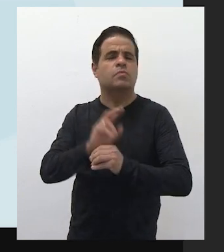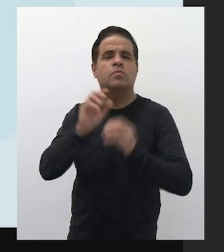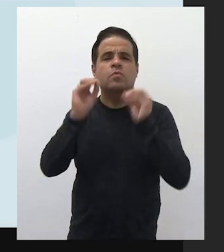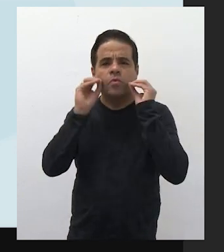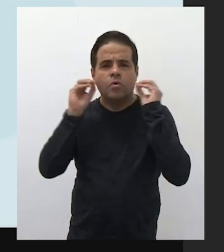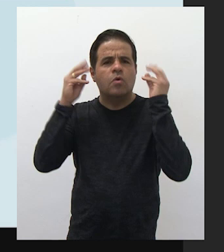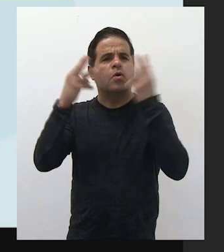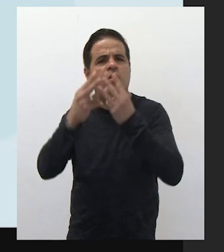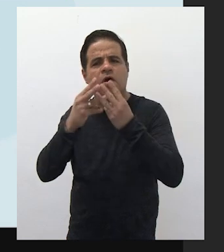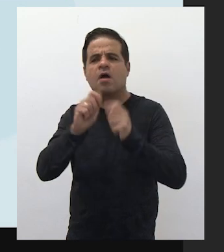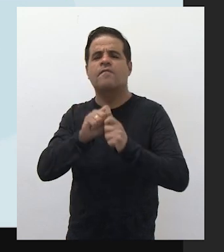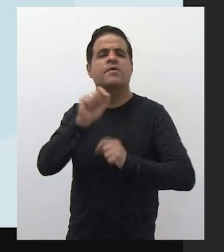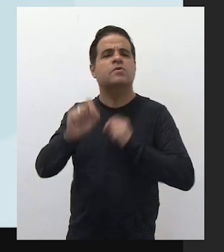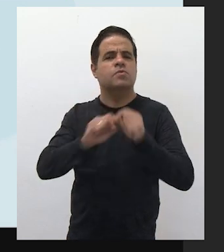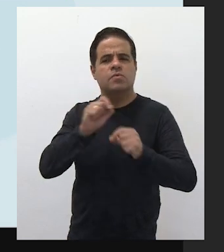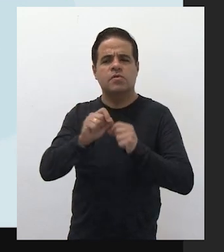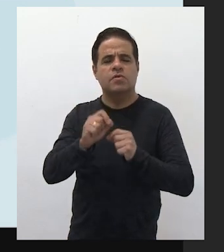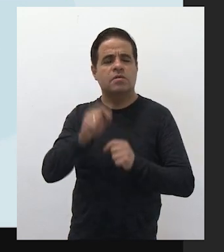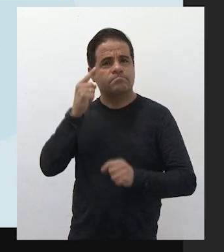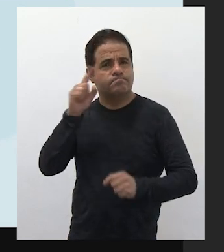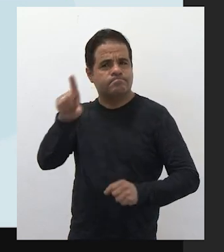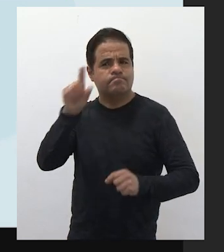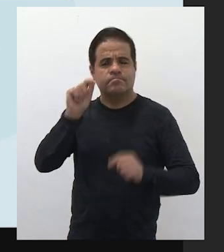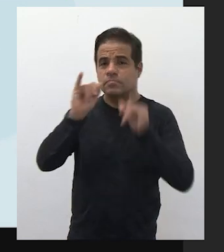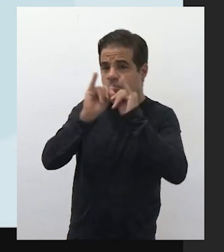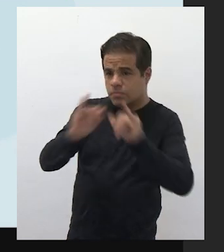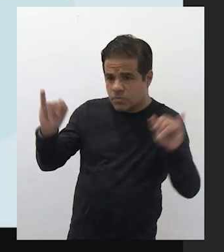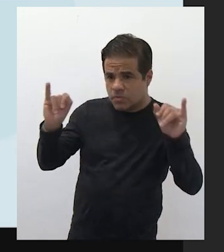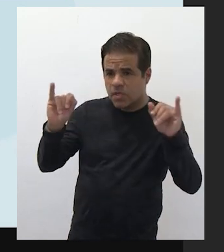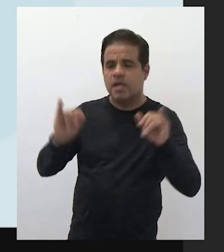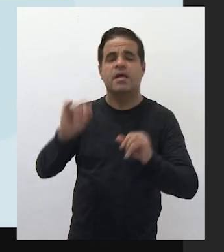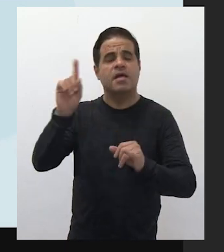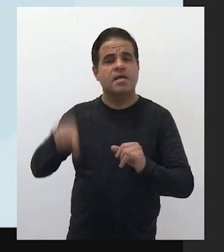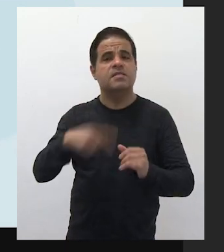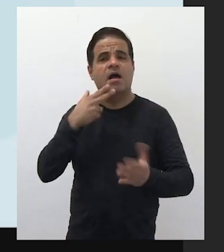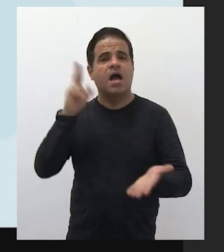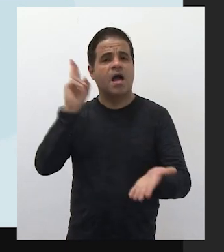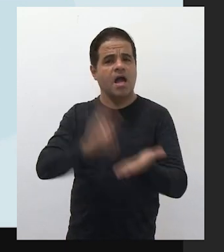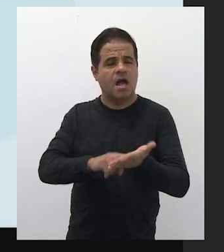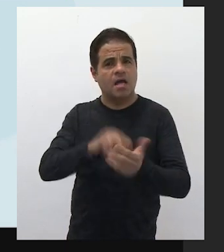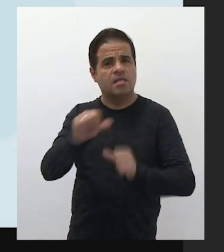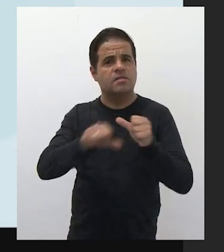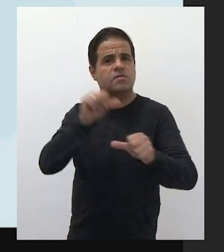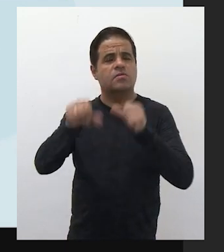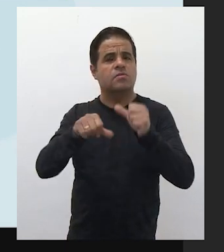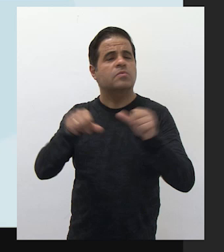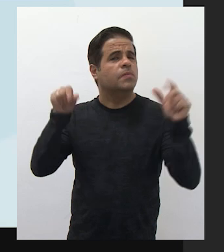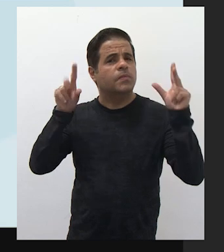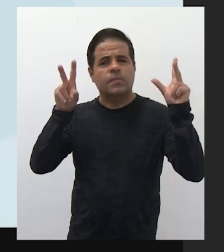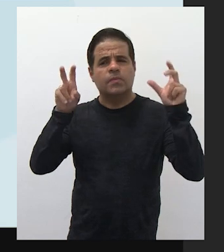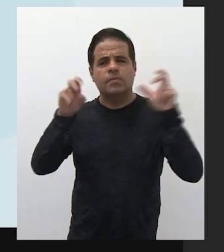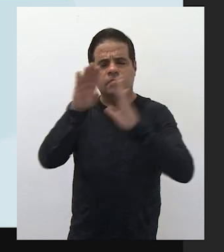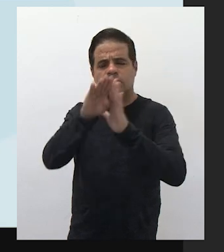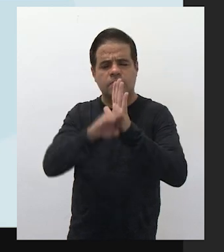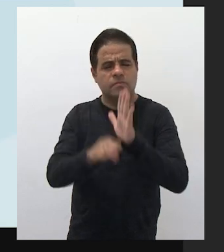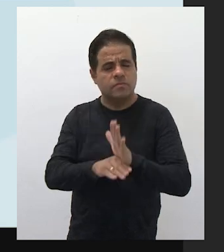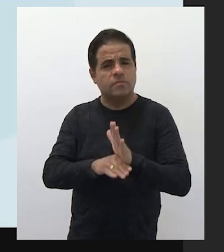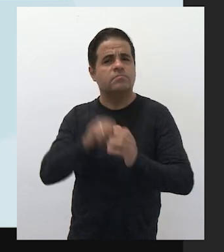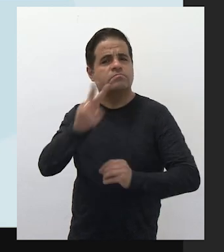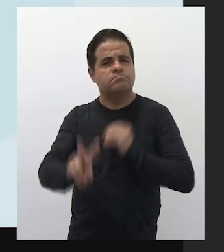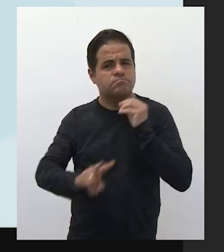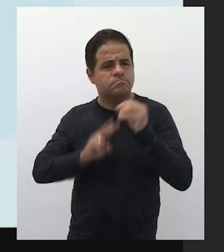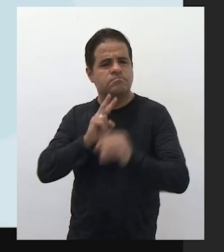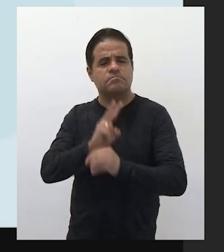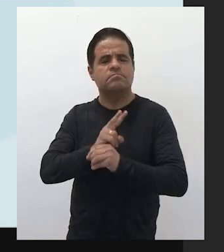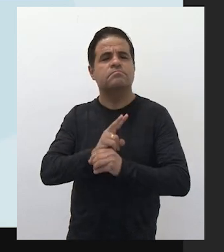Unidas fizeram? Adotaram essa declaração, essa carta, Transformar Nosso Mundo, Programa de Desenvolvimento Sustentável,